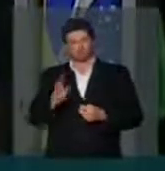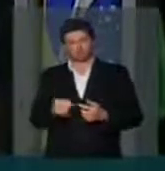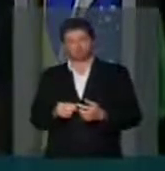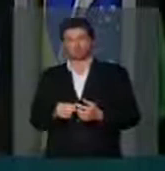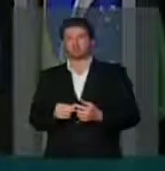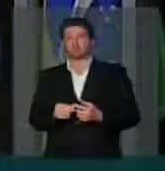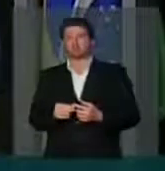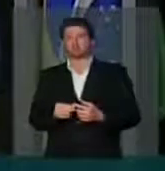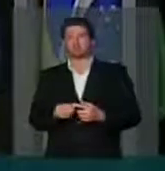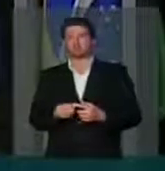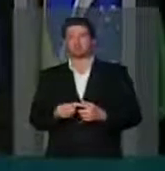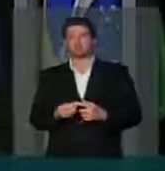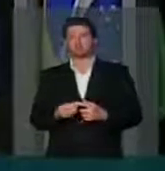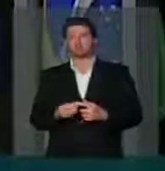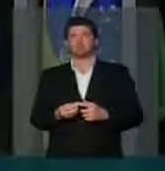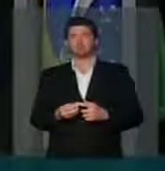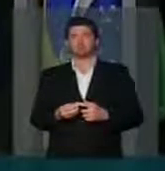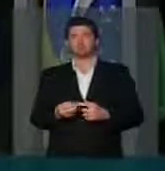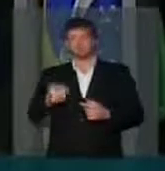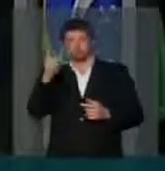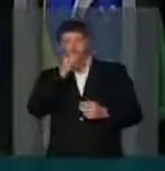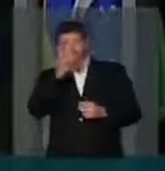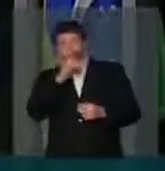país. No domingo